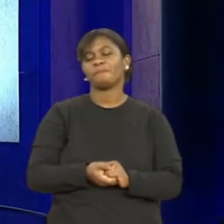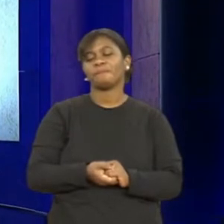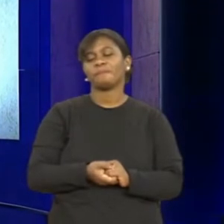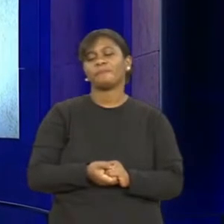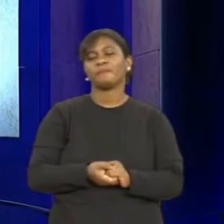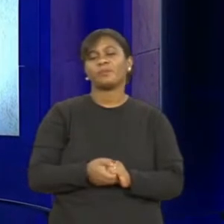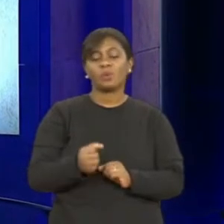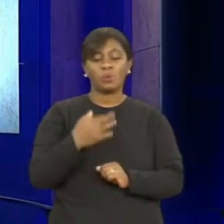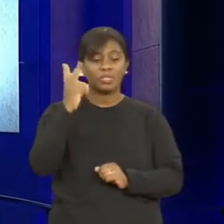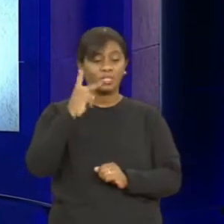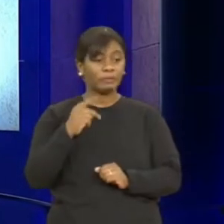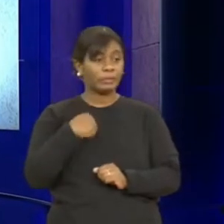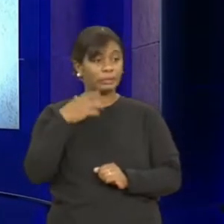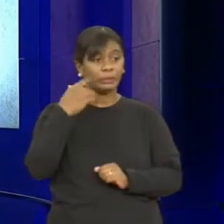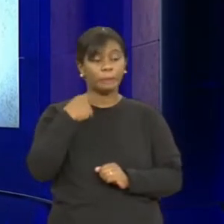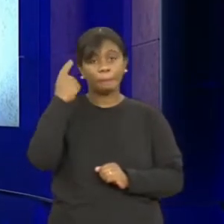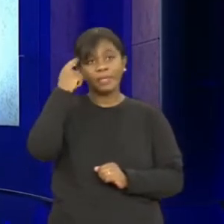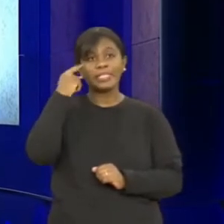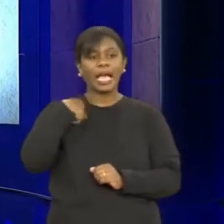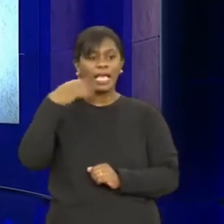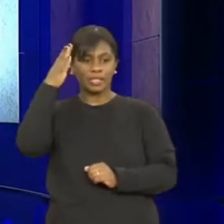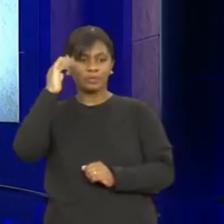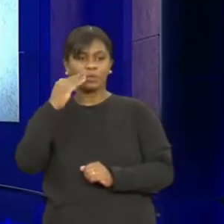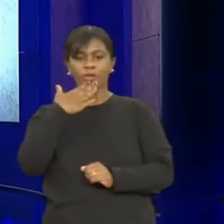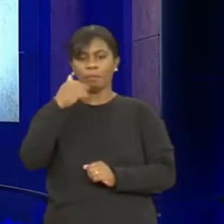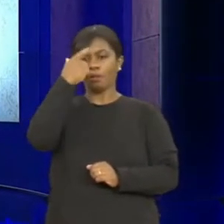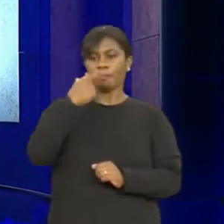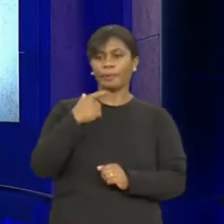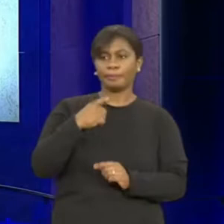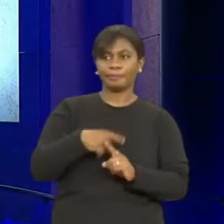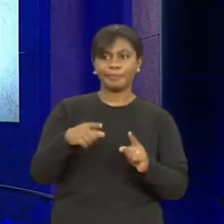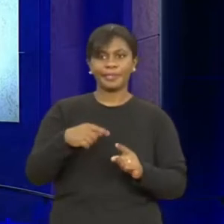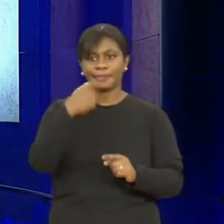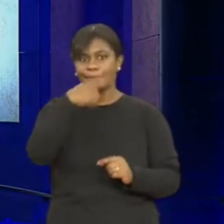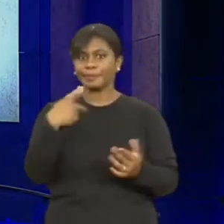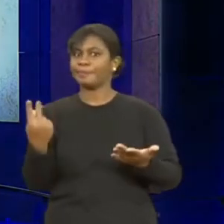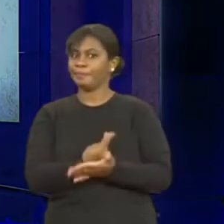Quantas vezes eu pensei que sabia o que era melhor para mim, eu não sabia nada.